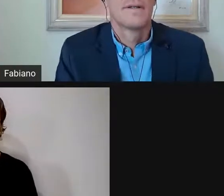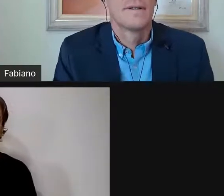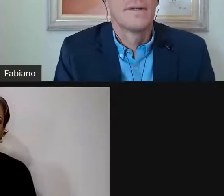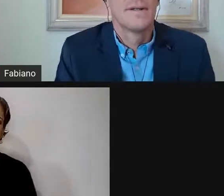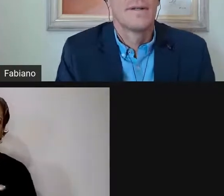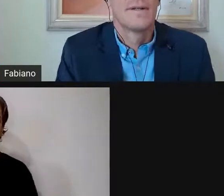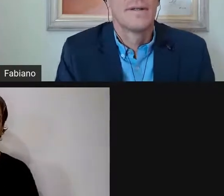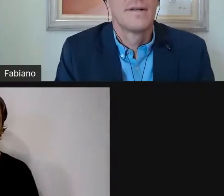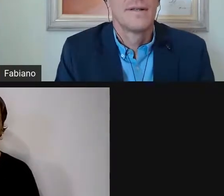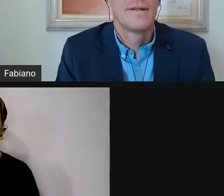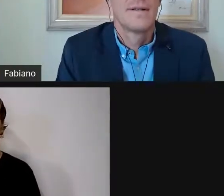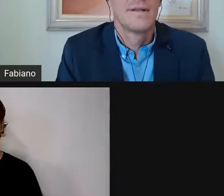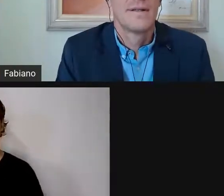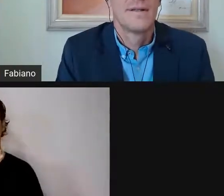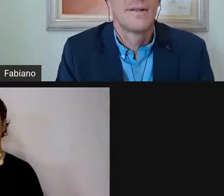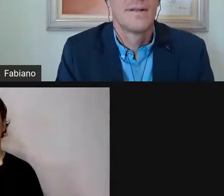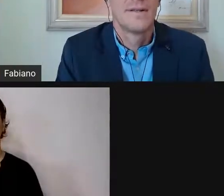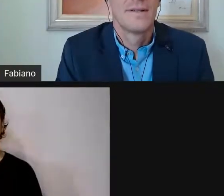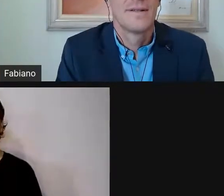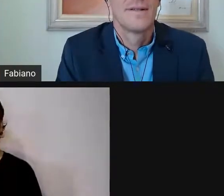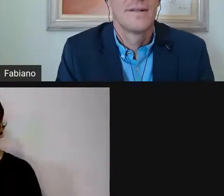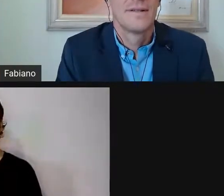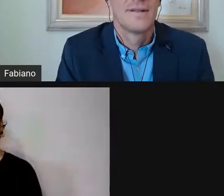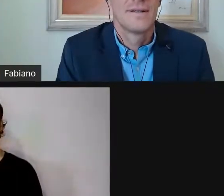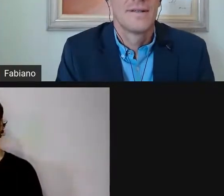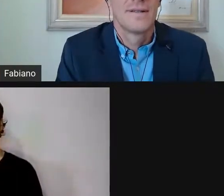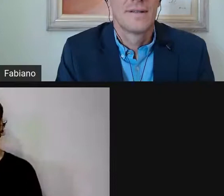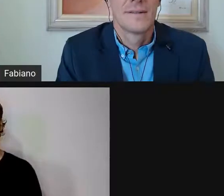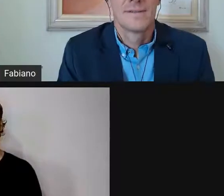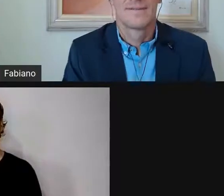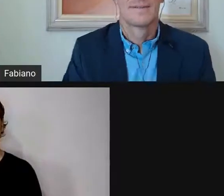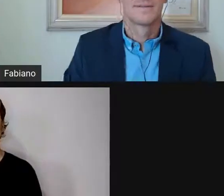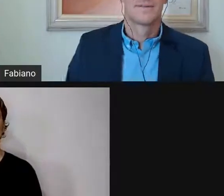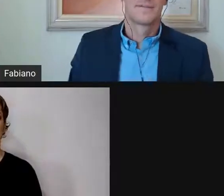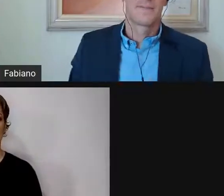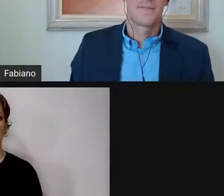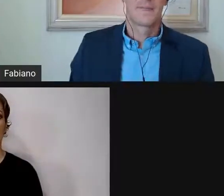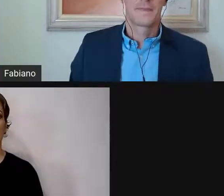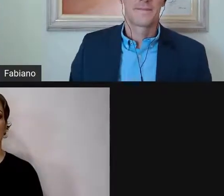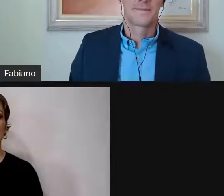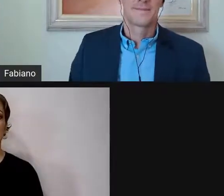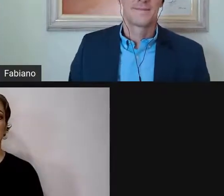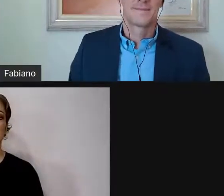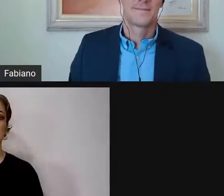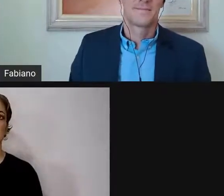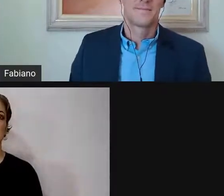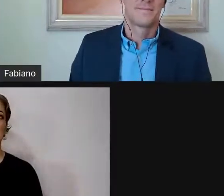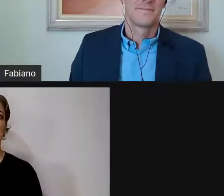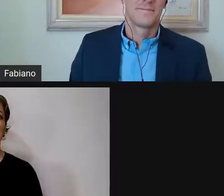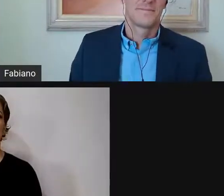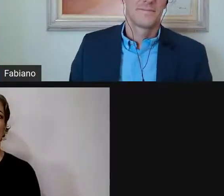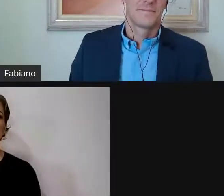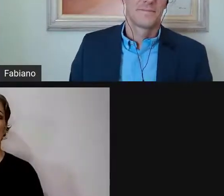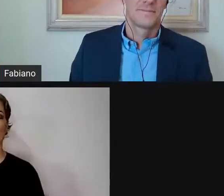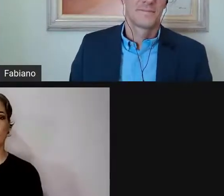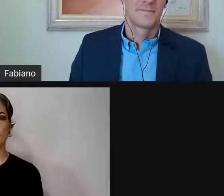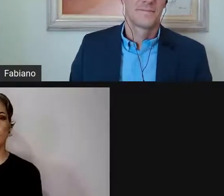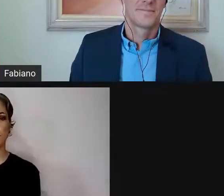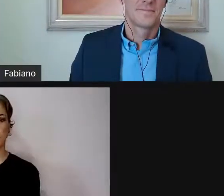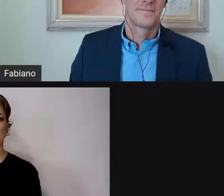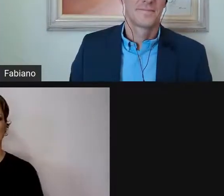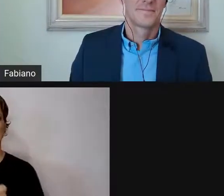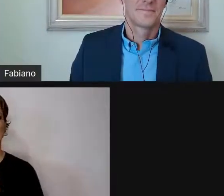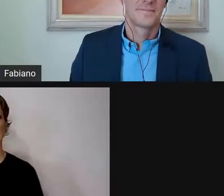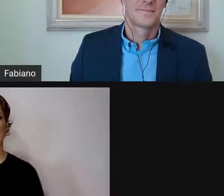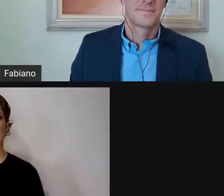Caribe, ainda na América Latina, e depois disso, no banco, os cargos, a gente faz uma rotação a cada 3 anos,